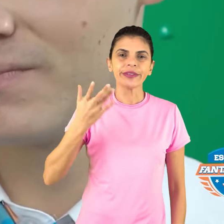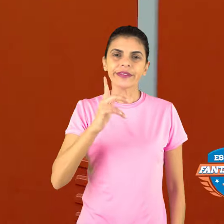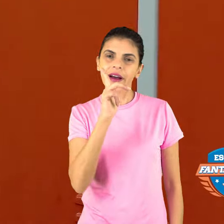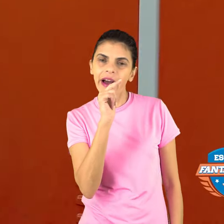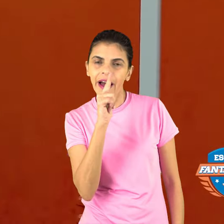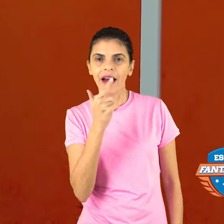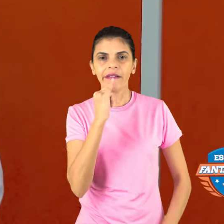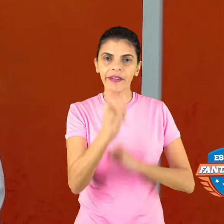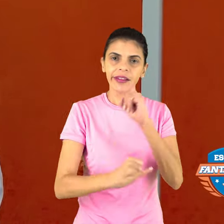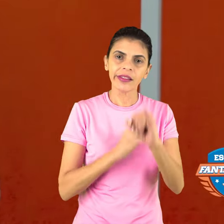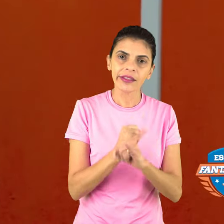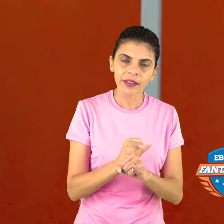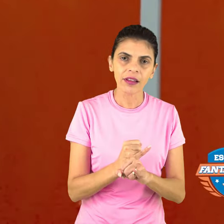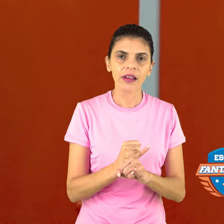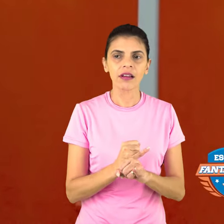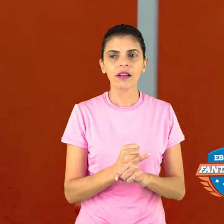Ana.